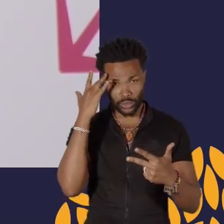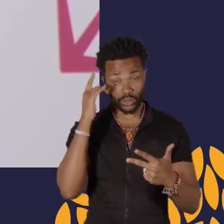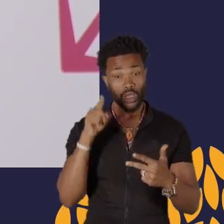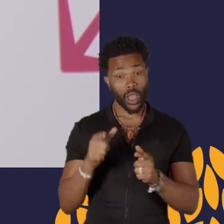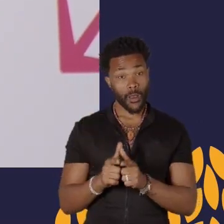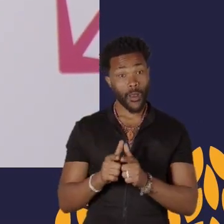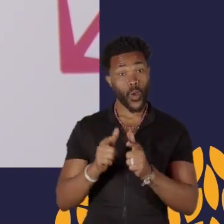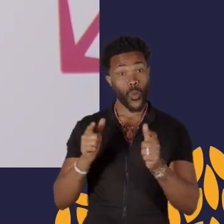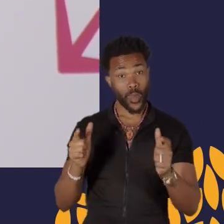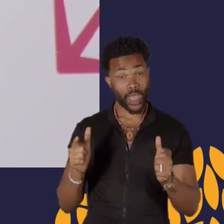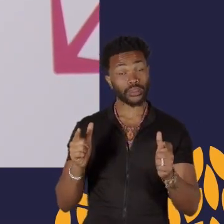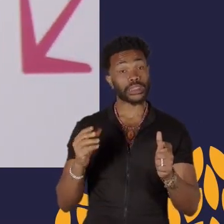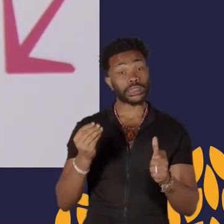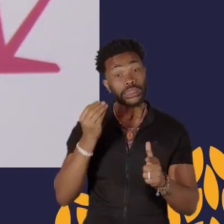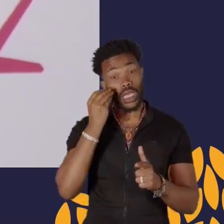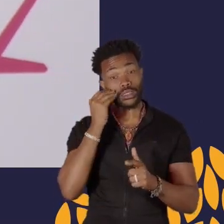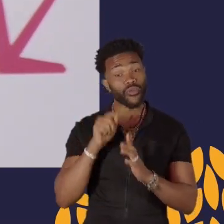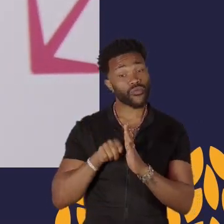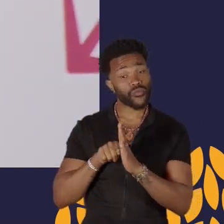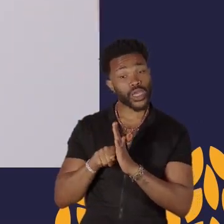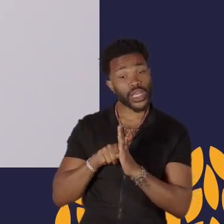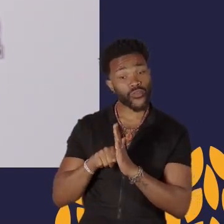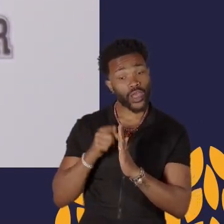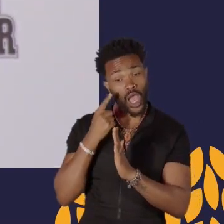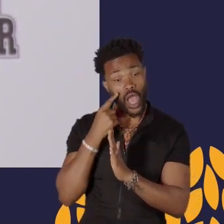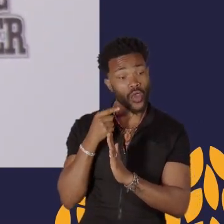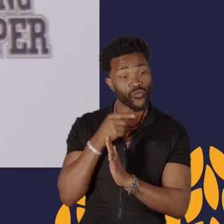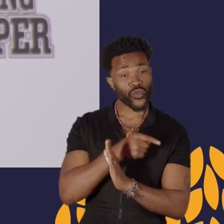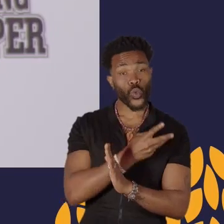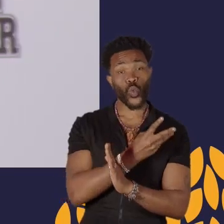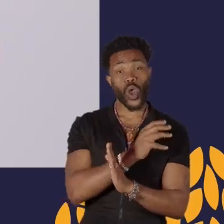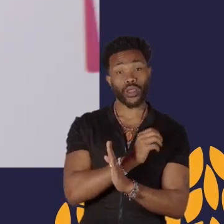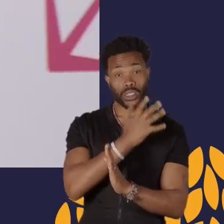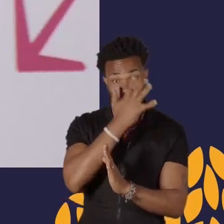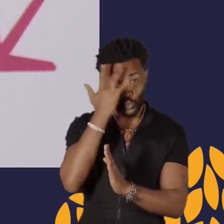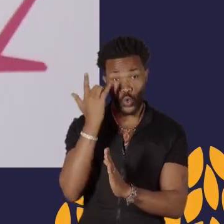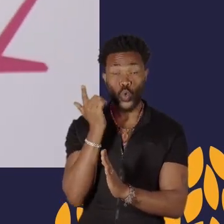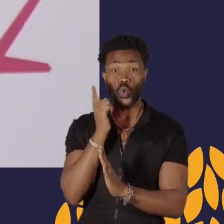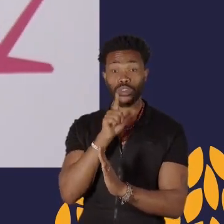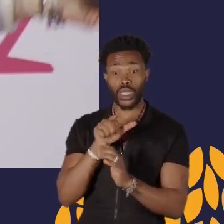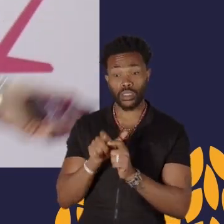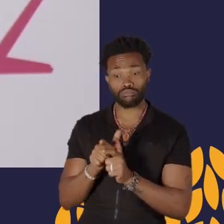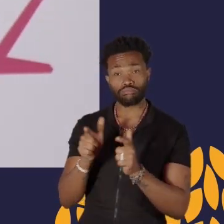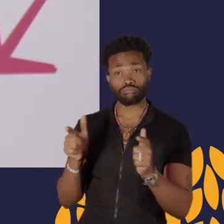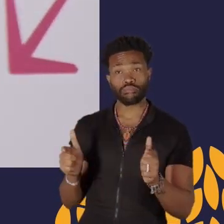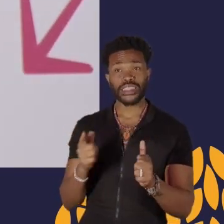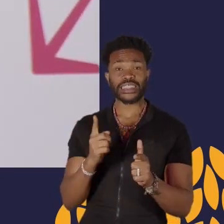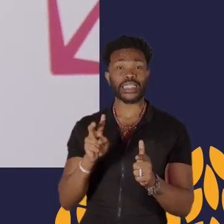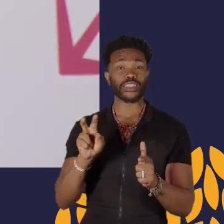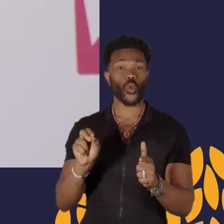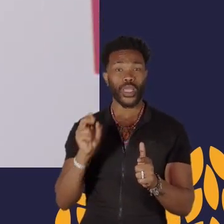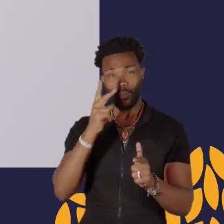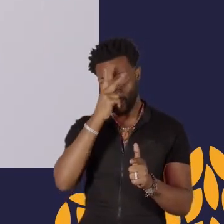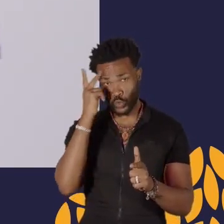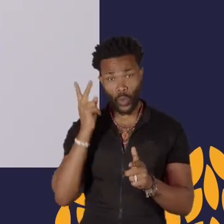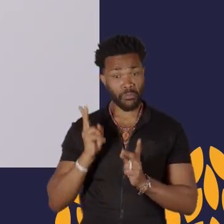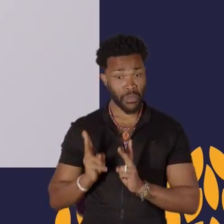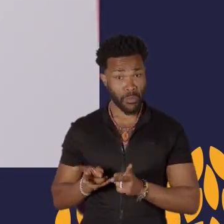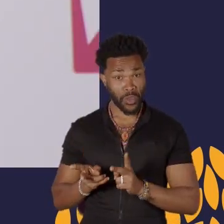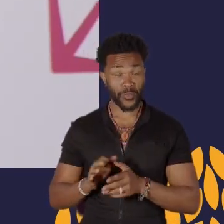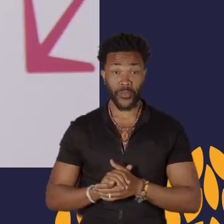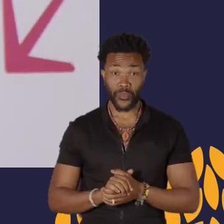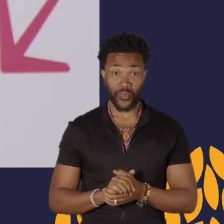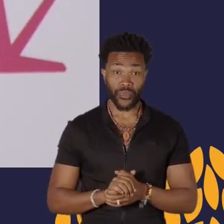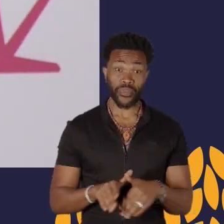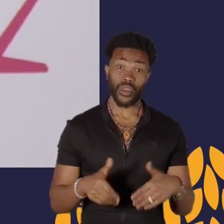você busca verificar se o que você viu ali com 40 pessoas, você consegue extrapolar para 100, 150. A gente